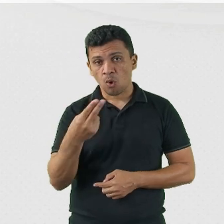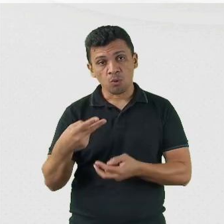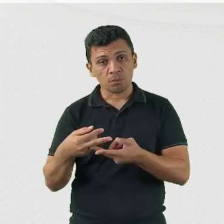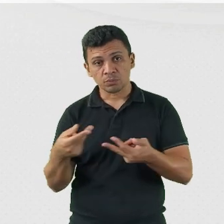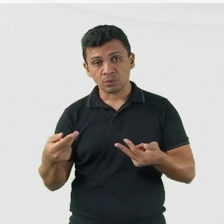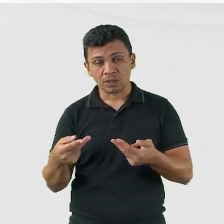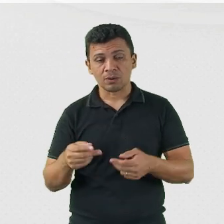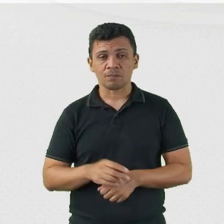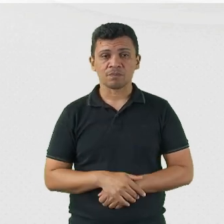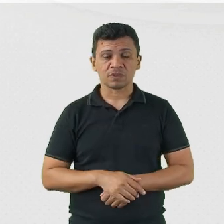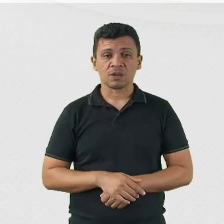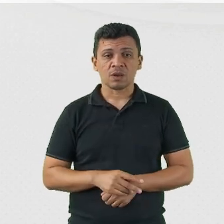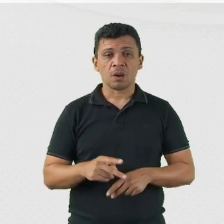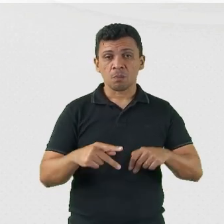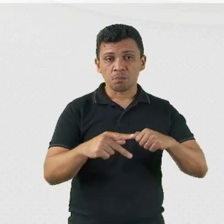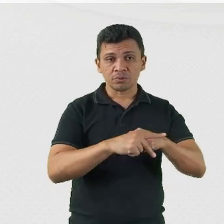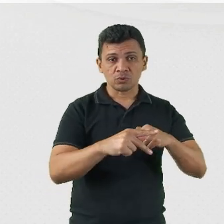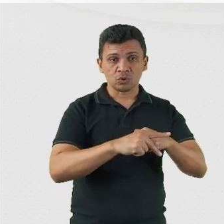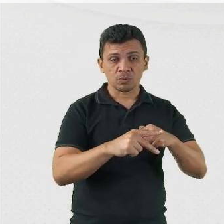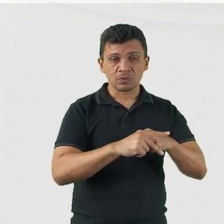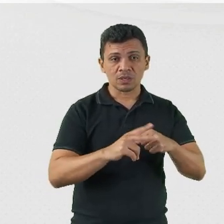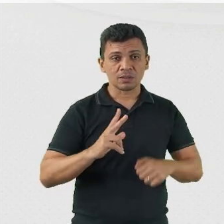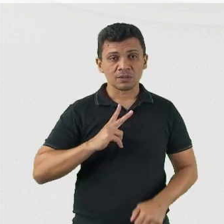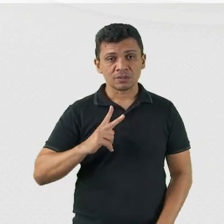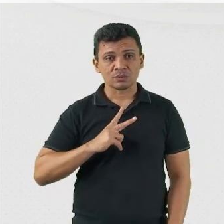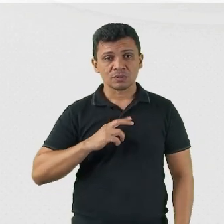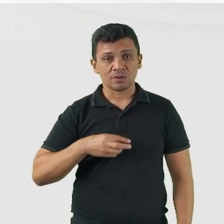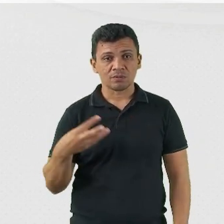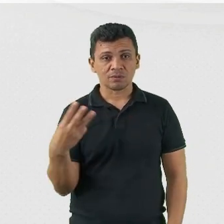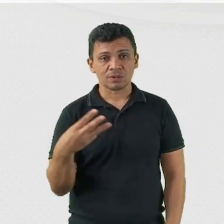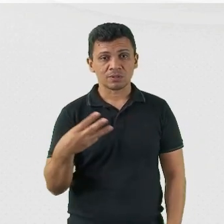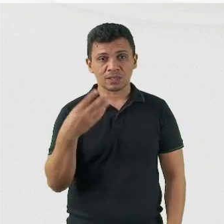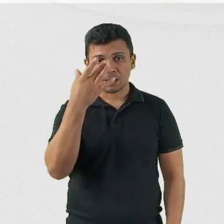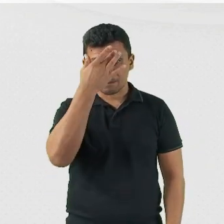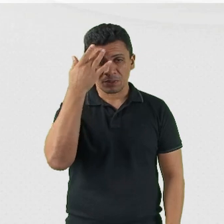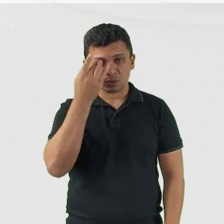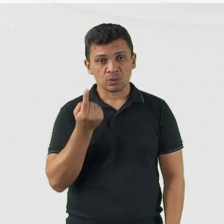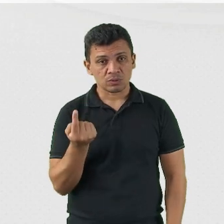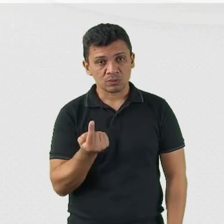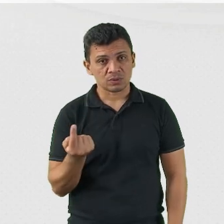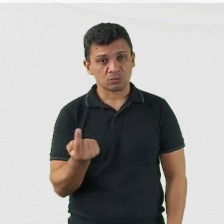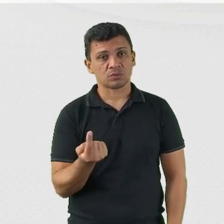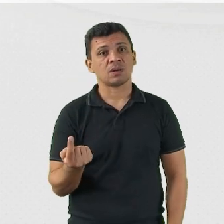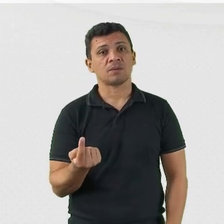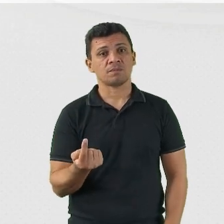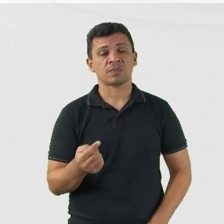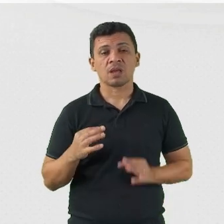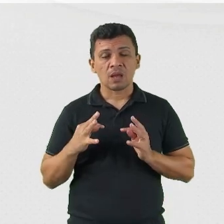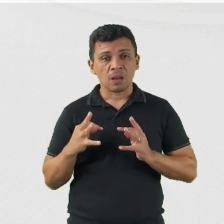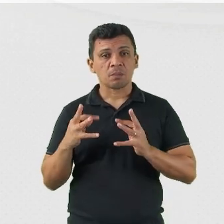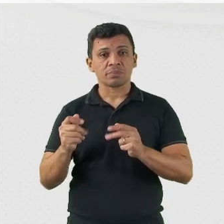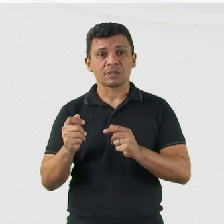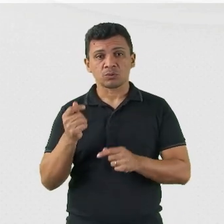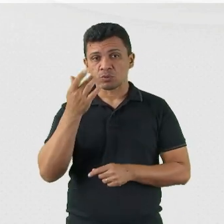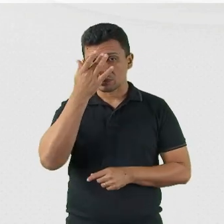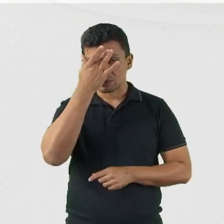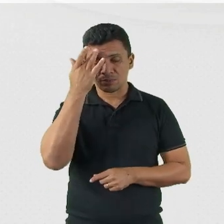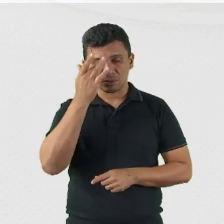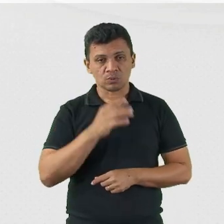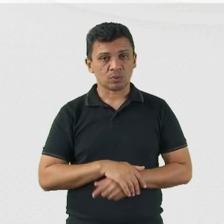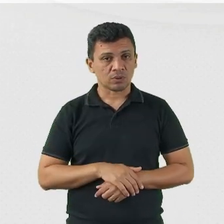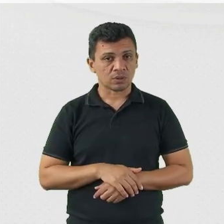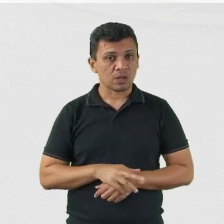pronomes exclusivos para terceiras pessoas do singular. Então, para todas as pessoas, com exceção